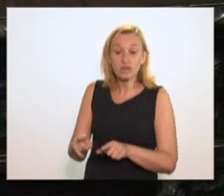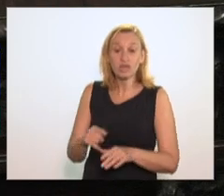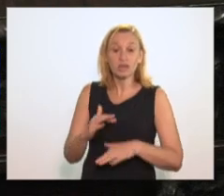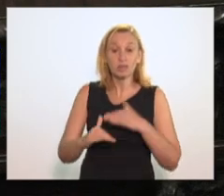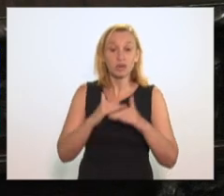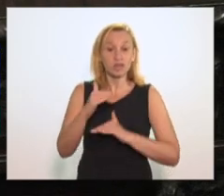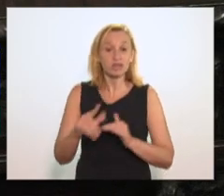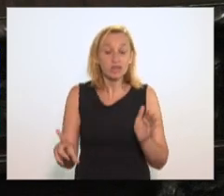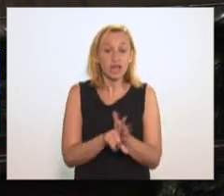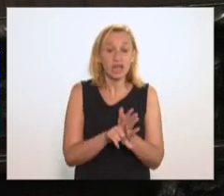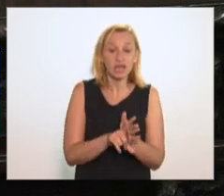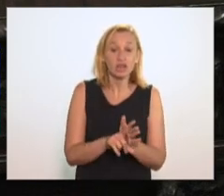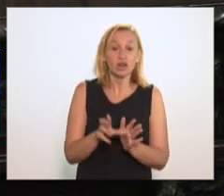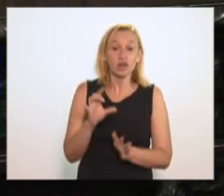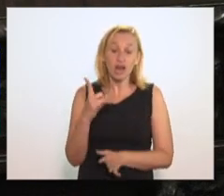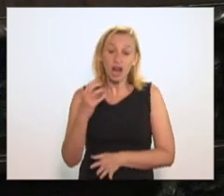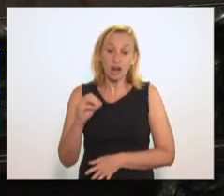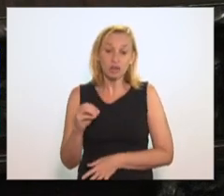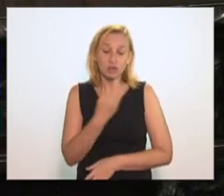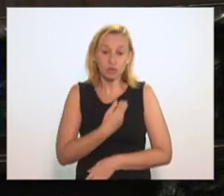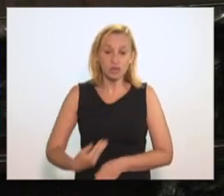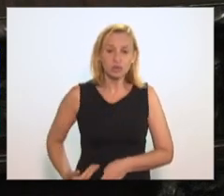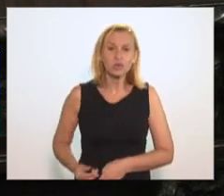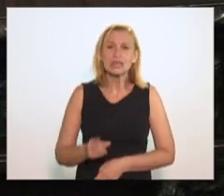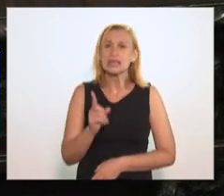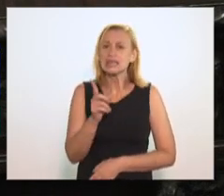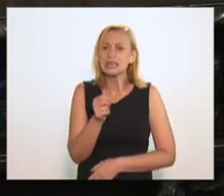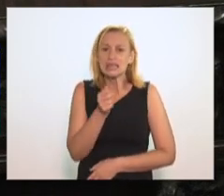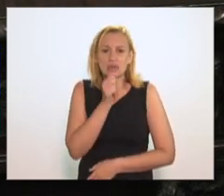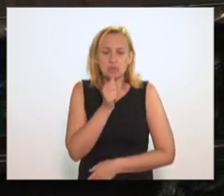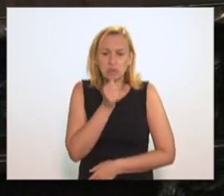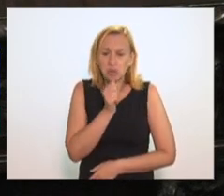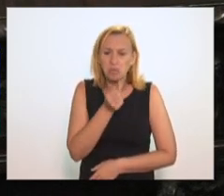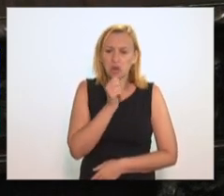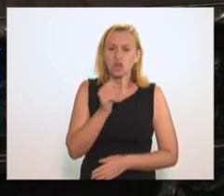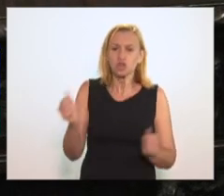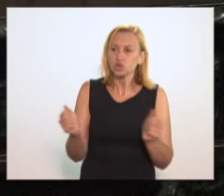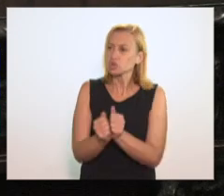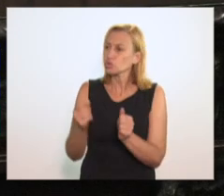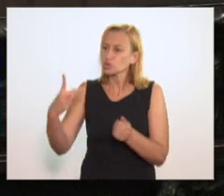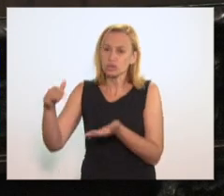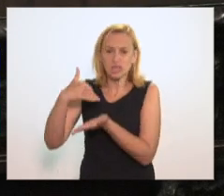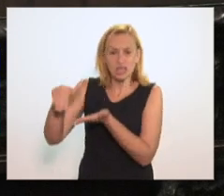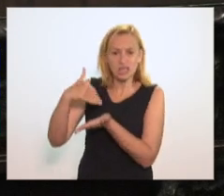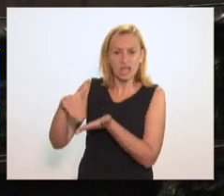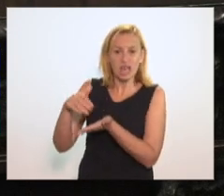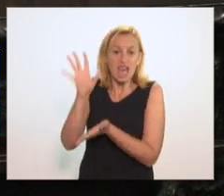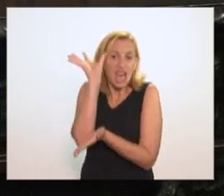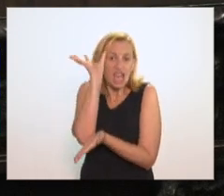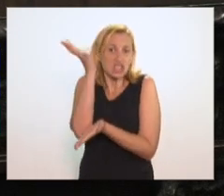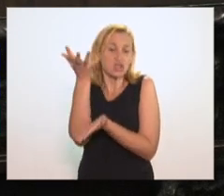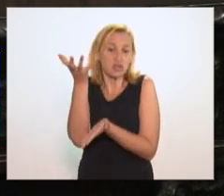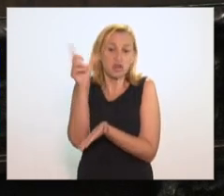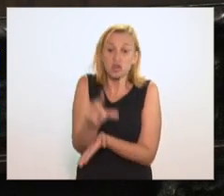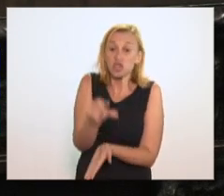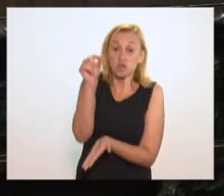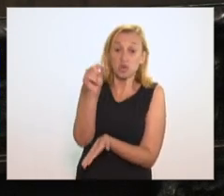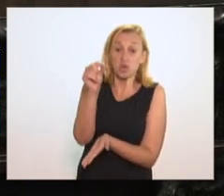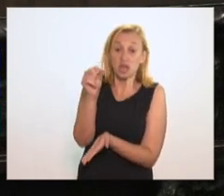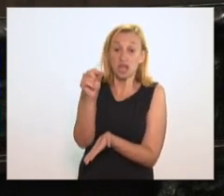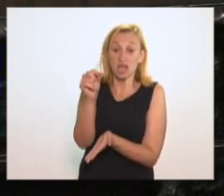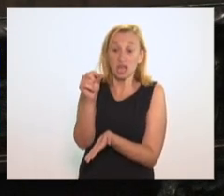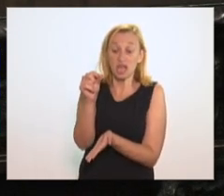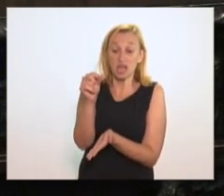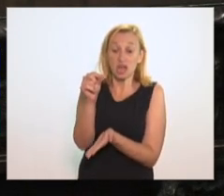o governador Cláudio Castro em nenhum momento junto com o seu secretariado resolveu decidir os rumos do estado